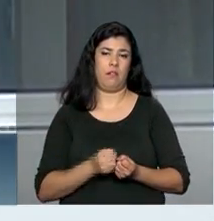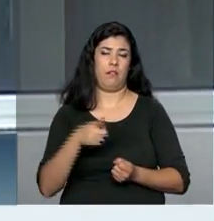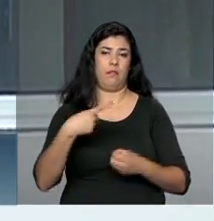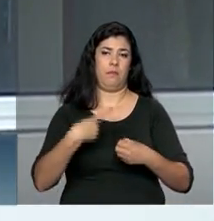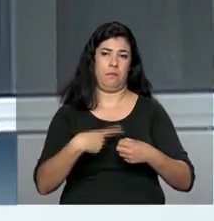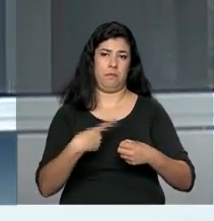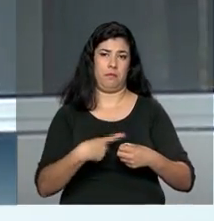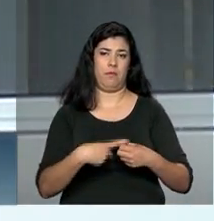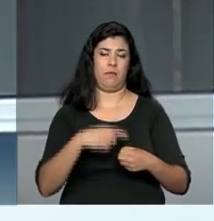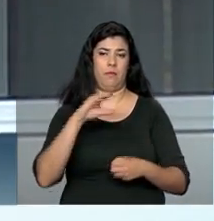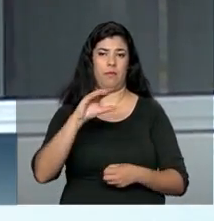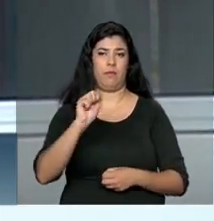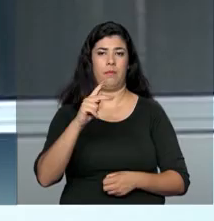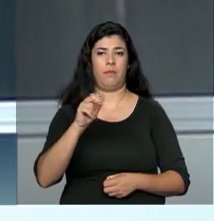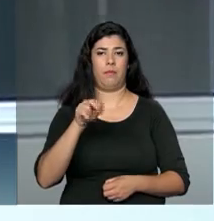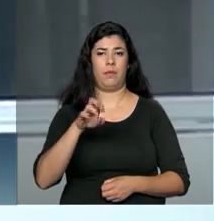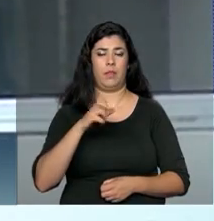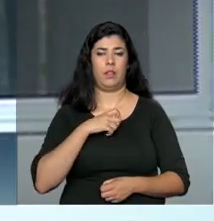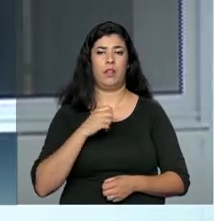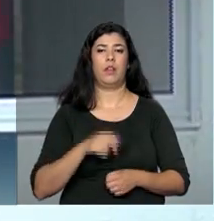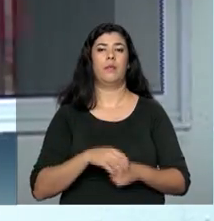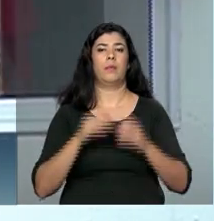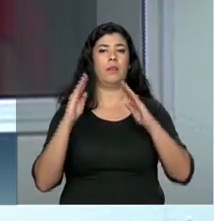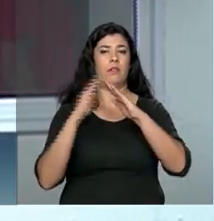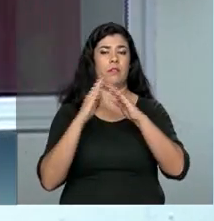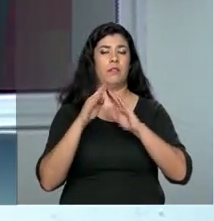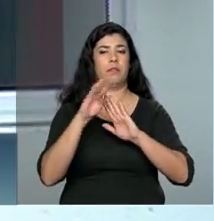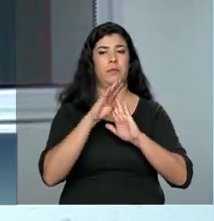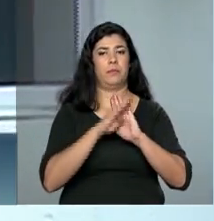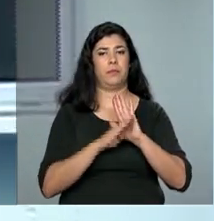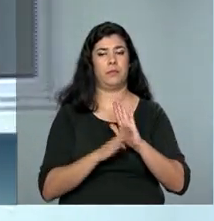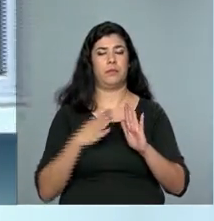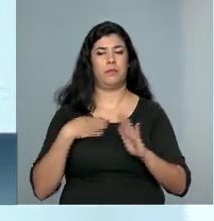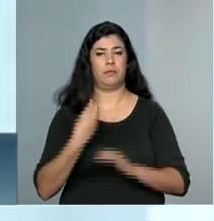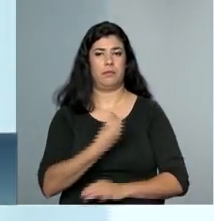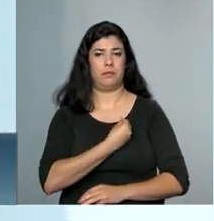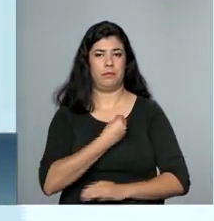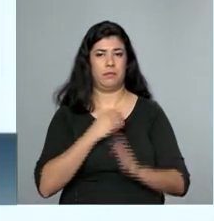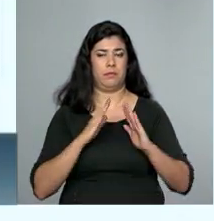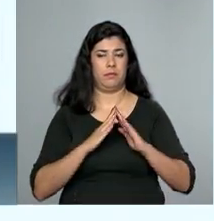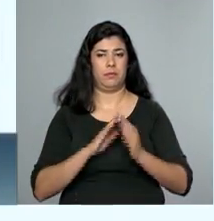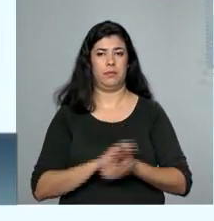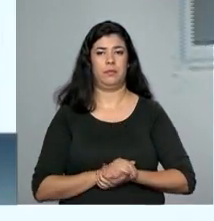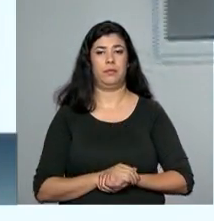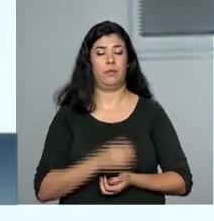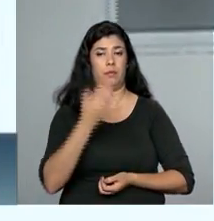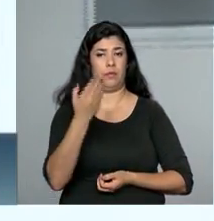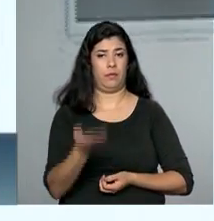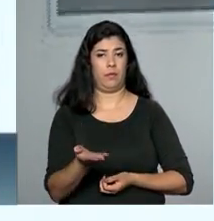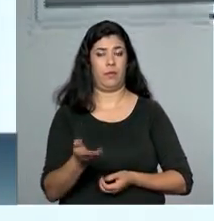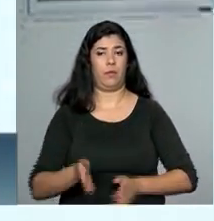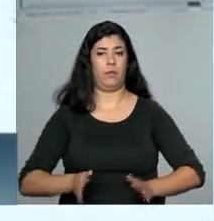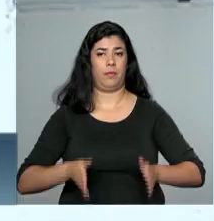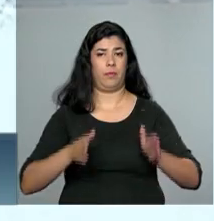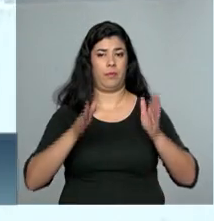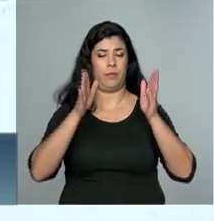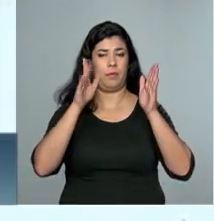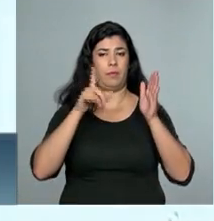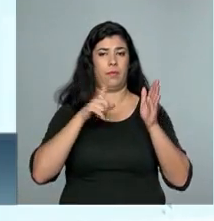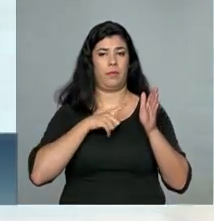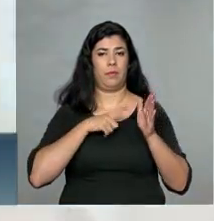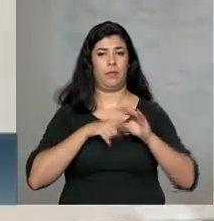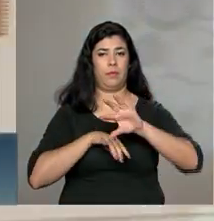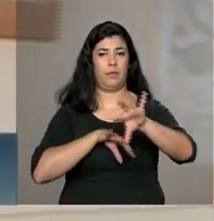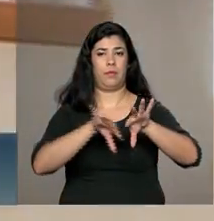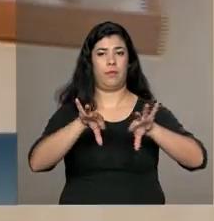Capanema pelo programa Minha Casa Minha Vida esses apartamentos eles são distribuídos